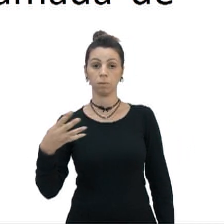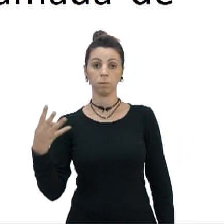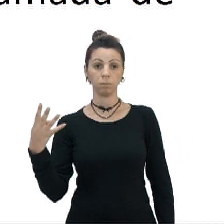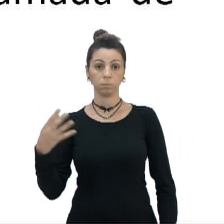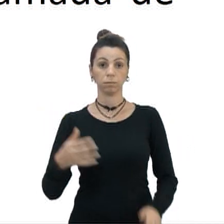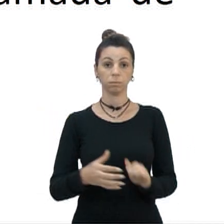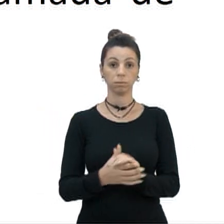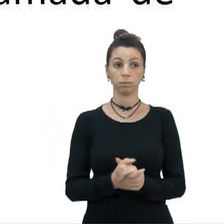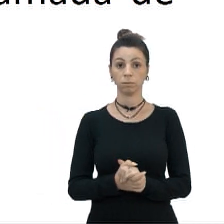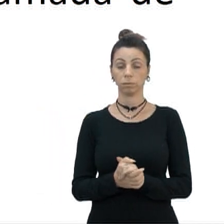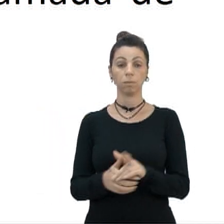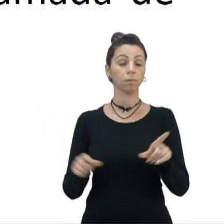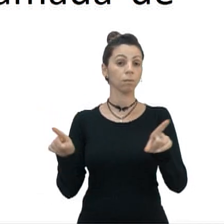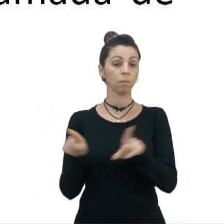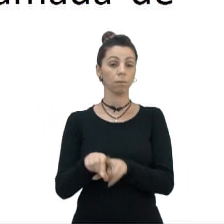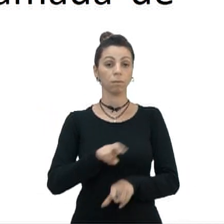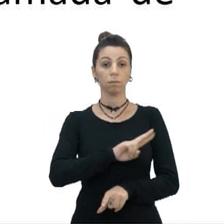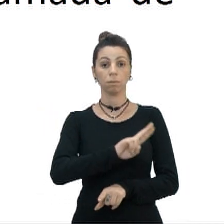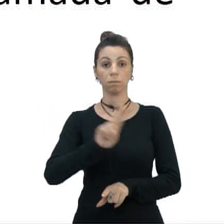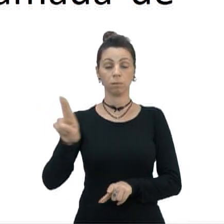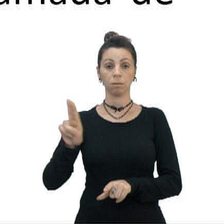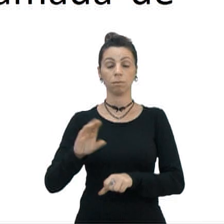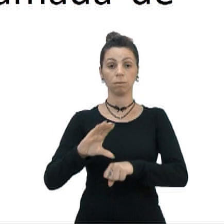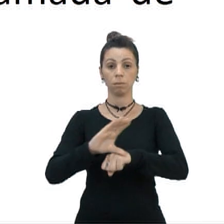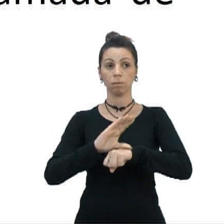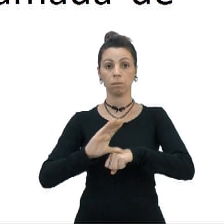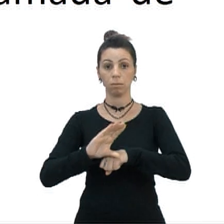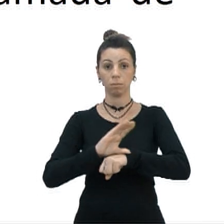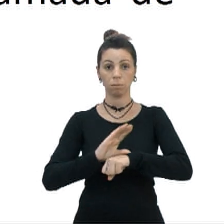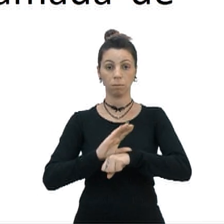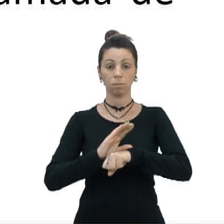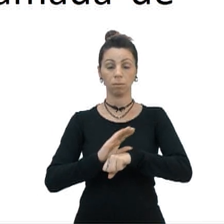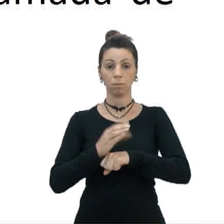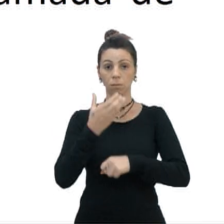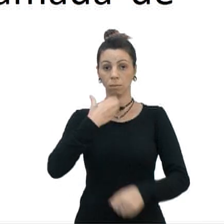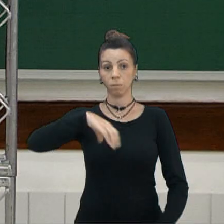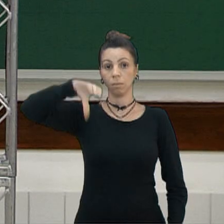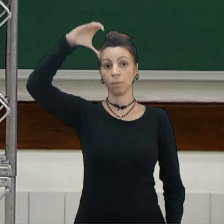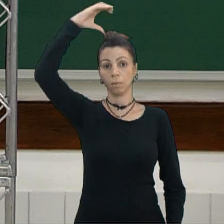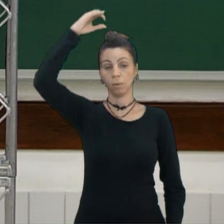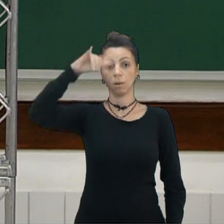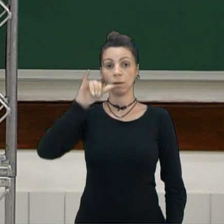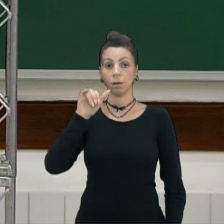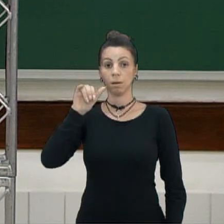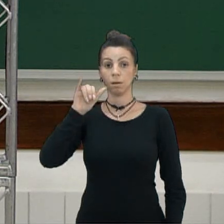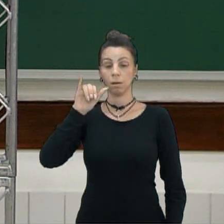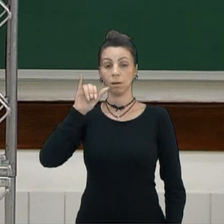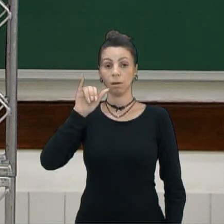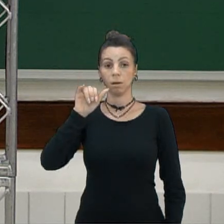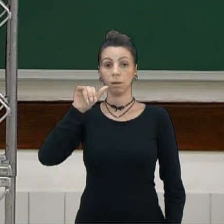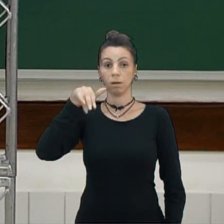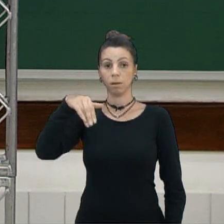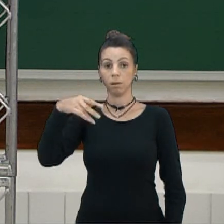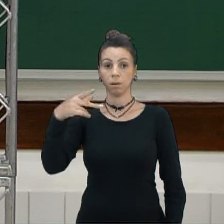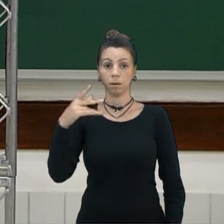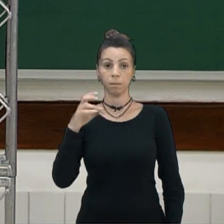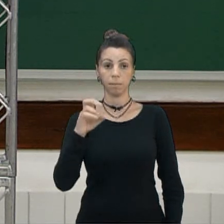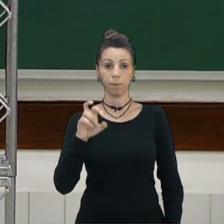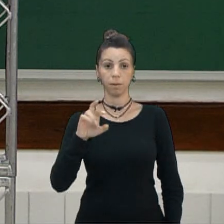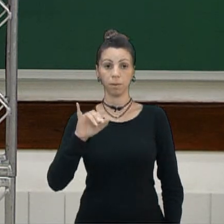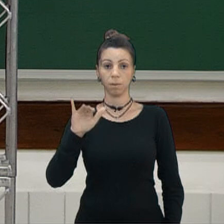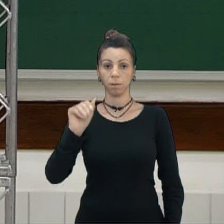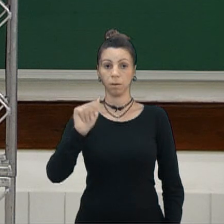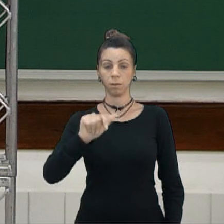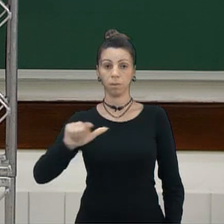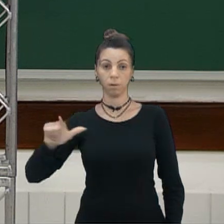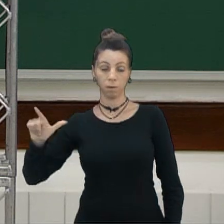1824, também chamada de Constituição Imperial. Por que Constituição Imperial? Porque ela foi uma